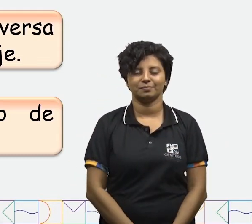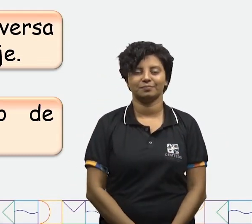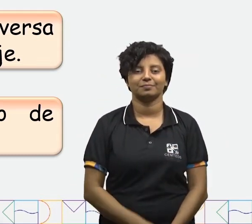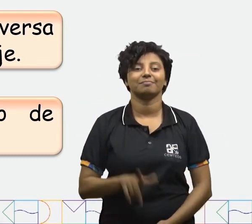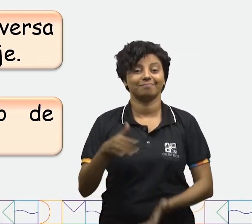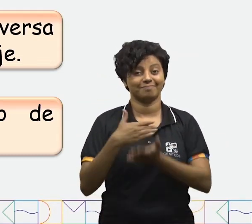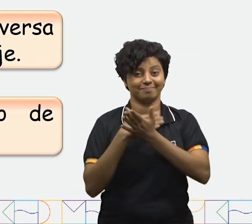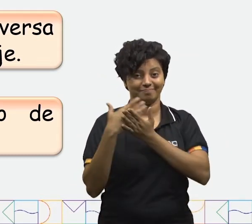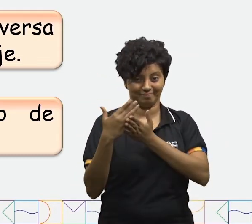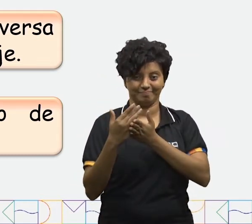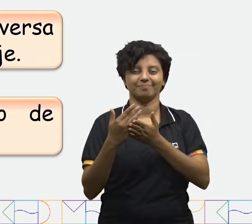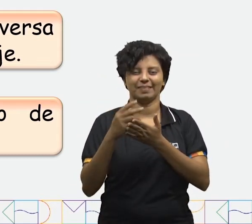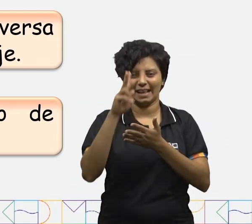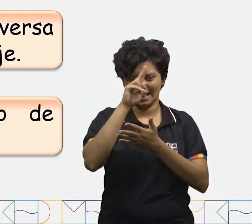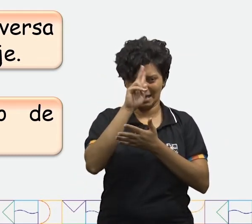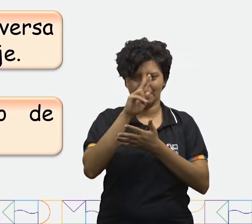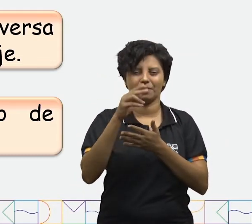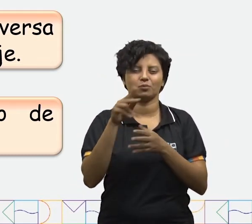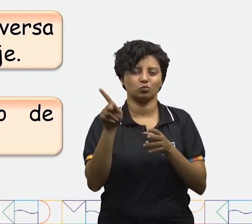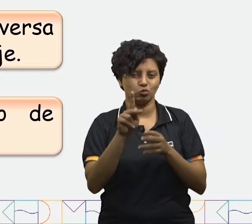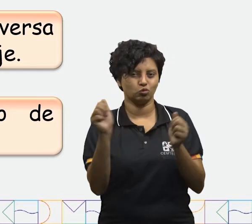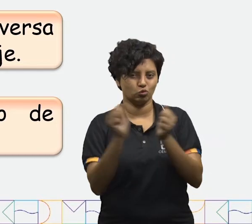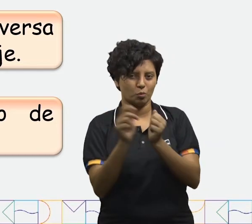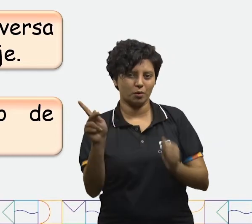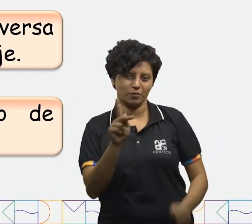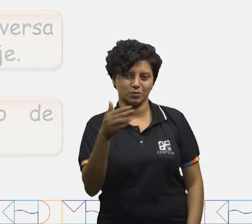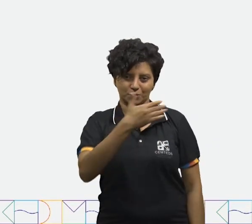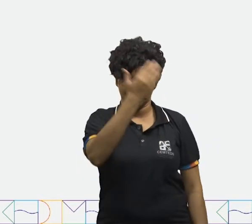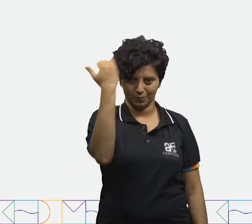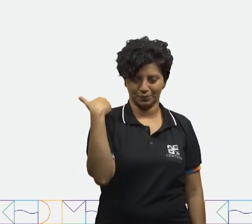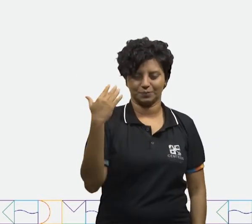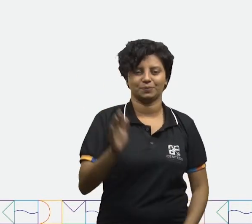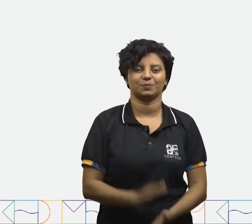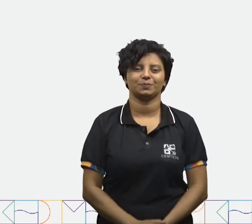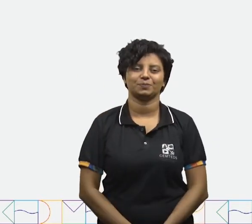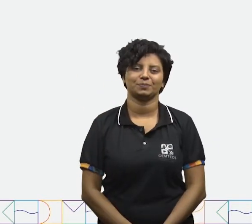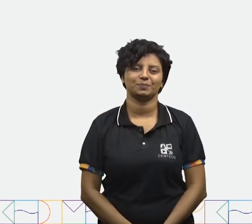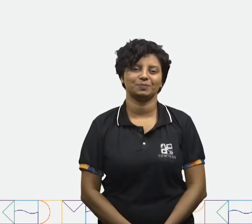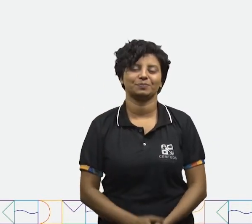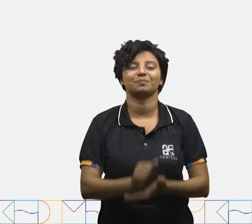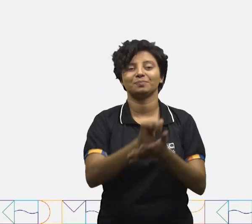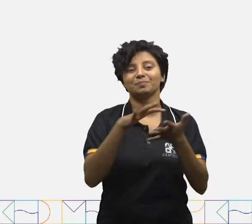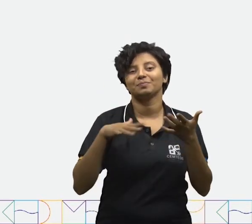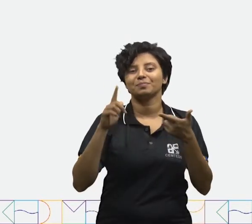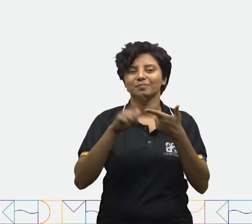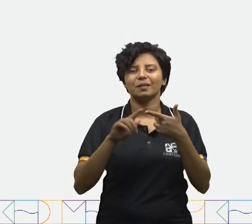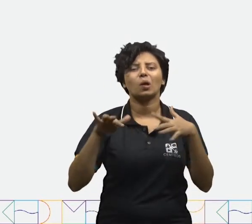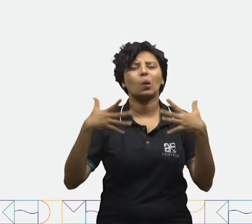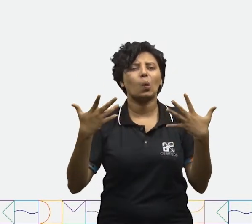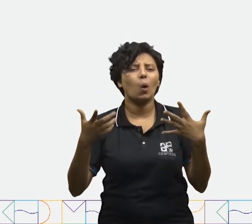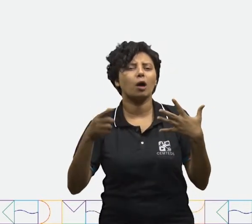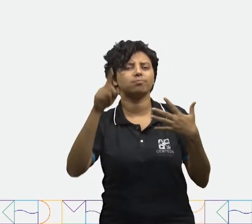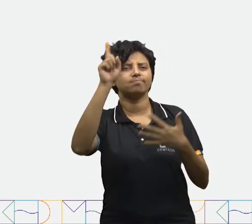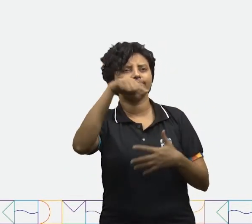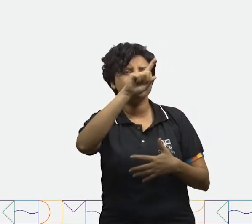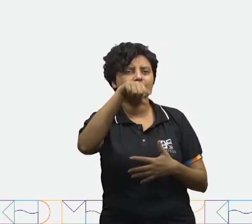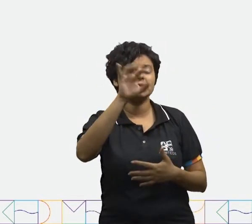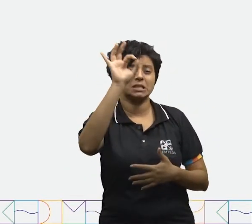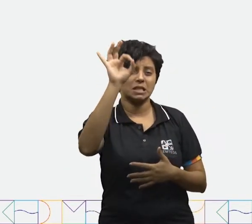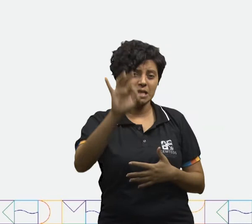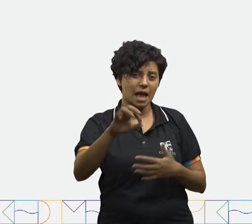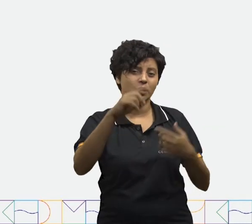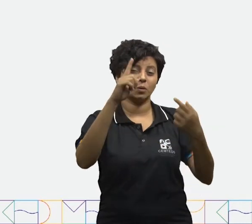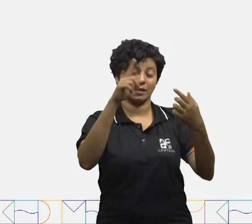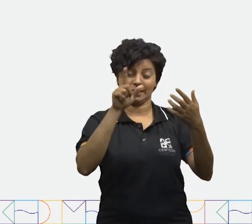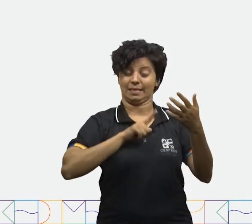hoje, aquela conversa do início que eu tive com a professora Mônica. Atividade número 2. Qual das alternativas